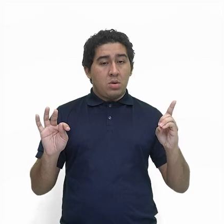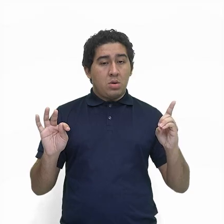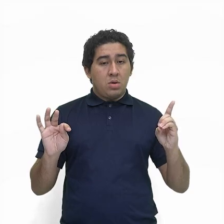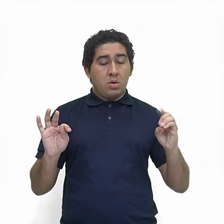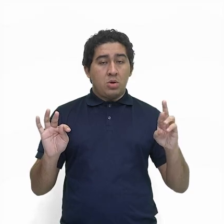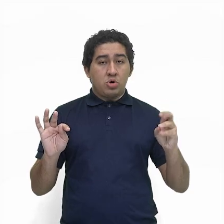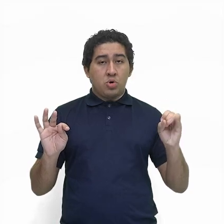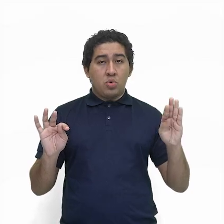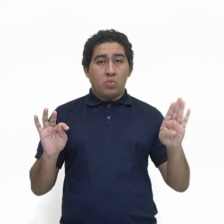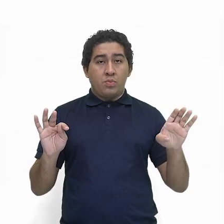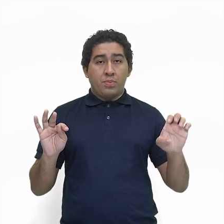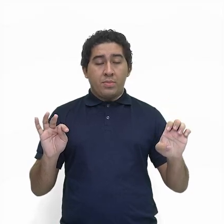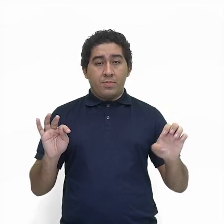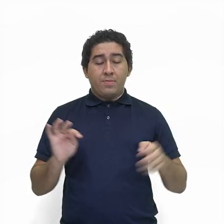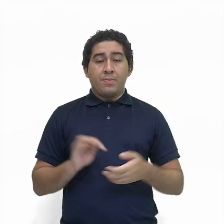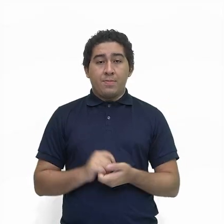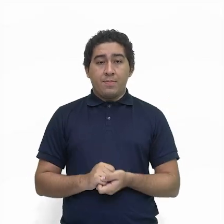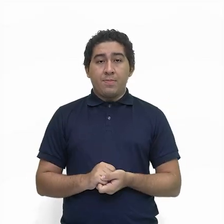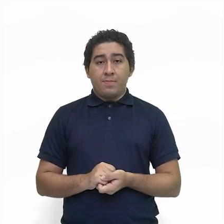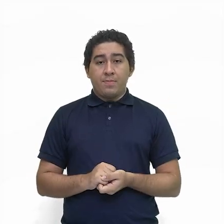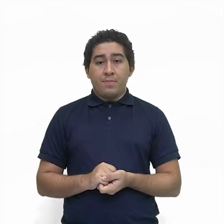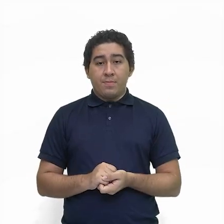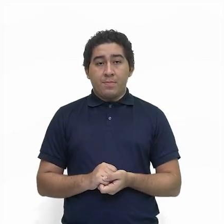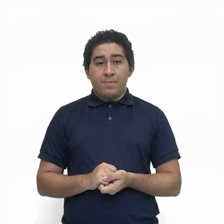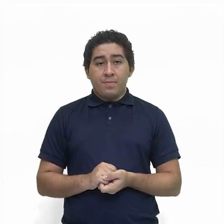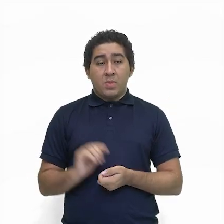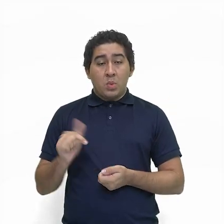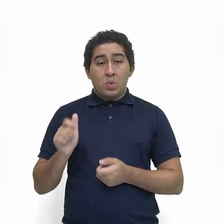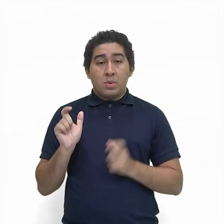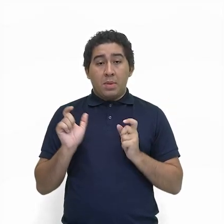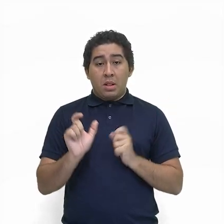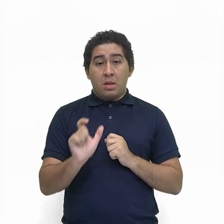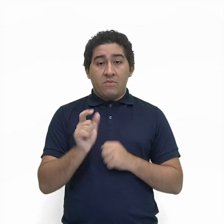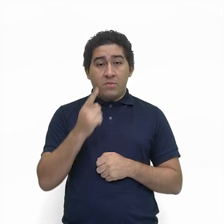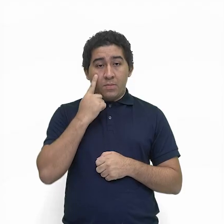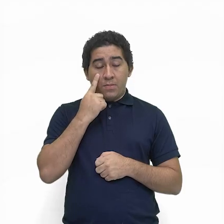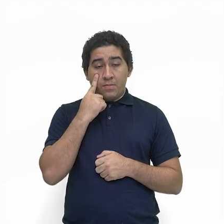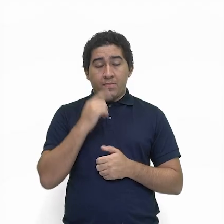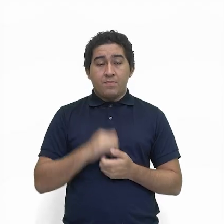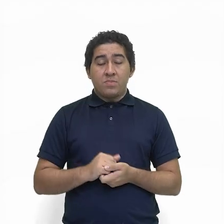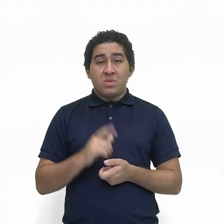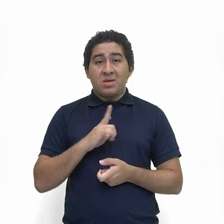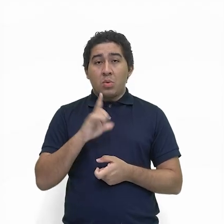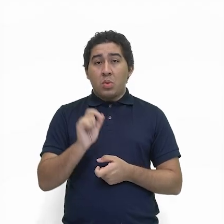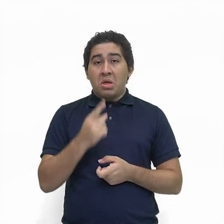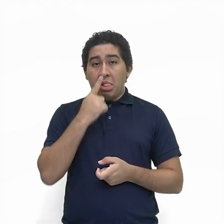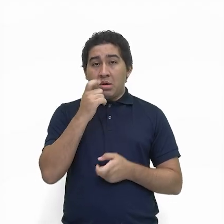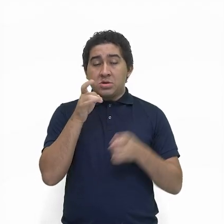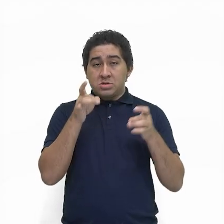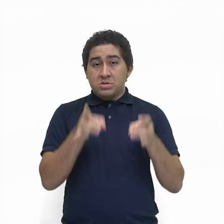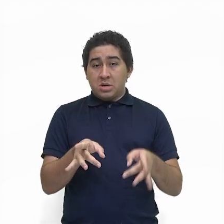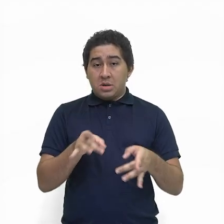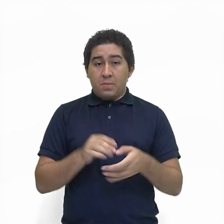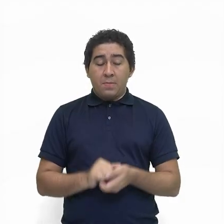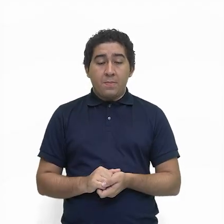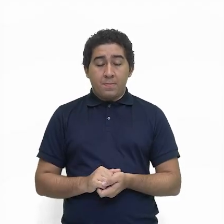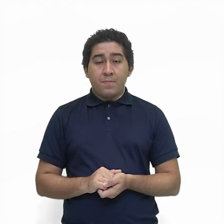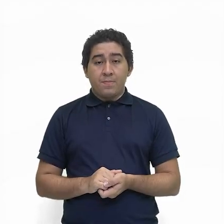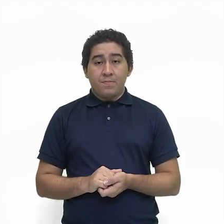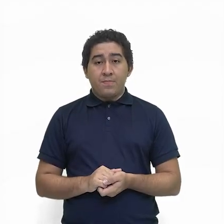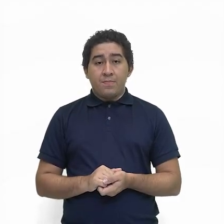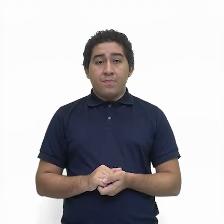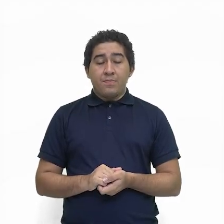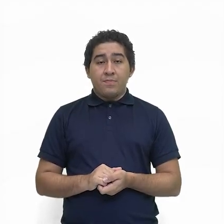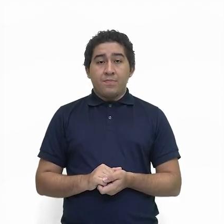closet. Ok? Próxima palavra, nós temos aí a lixeira. No British English,